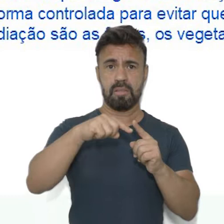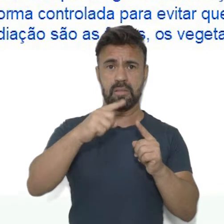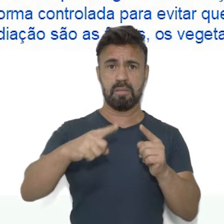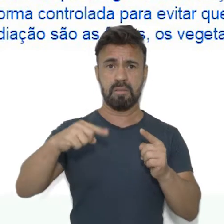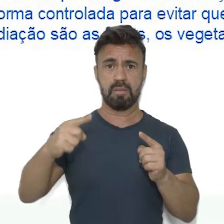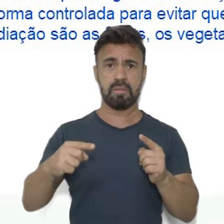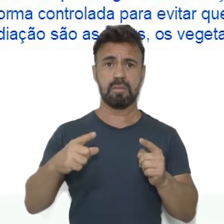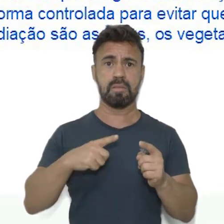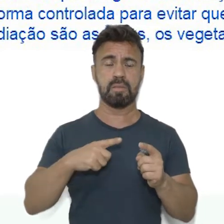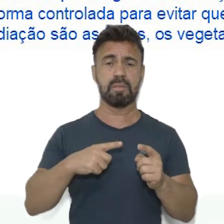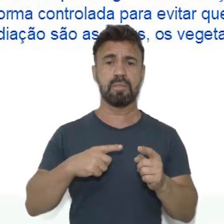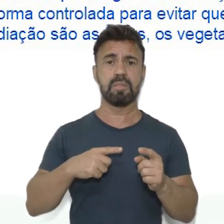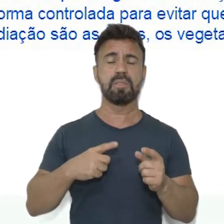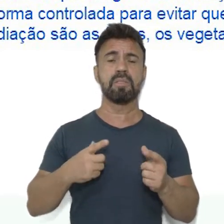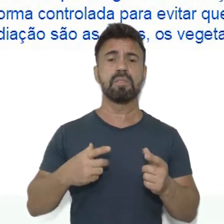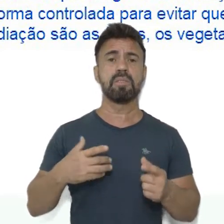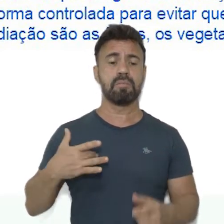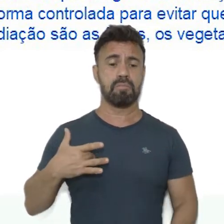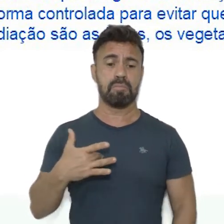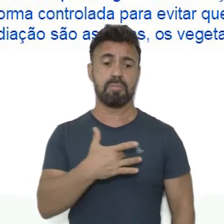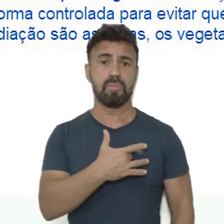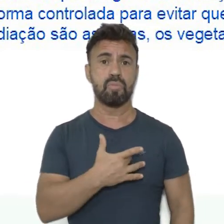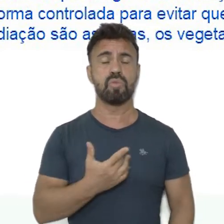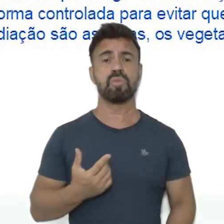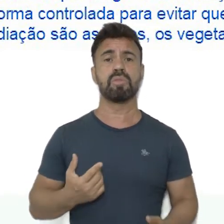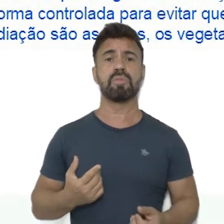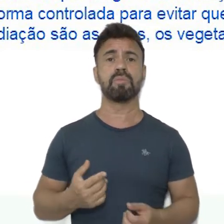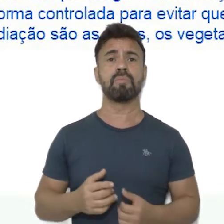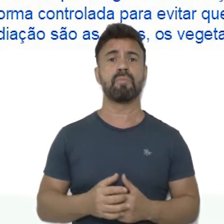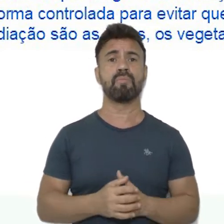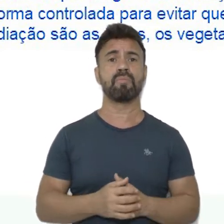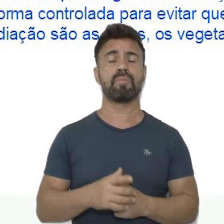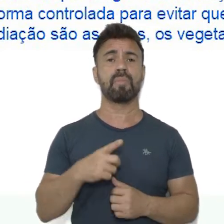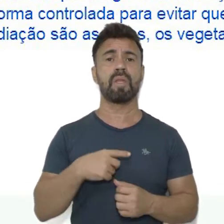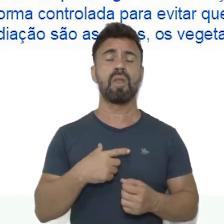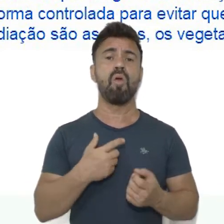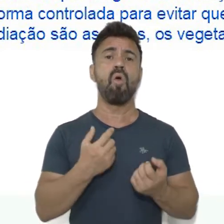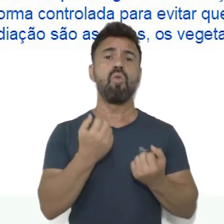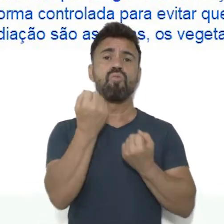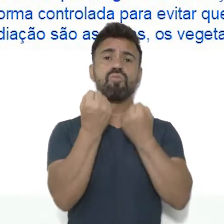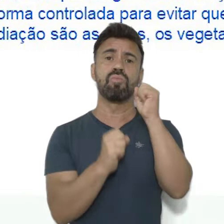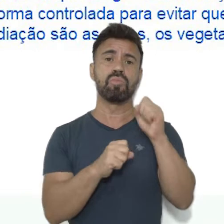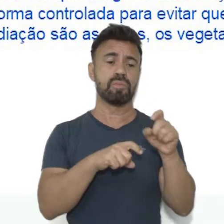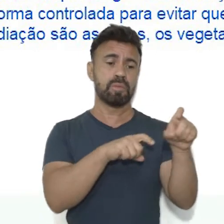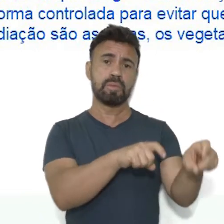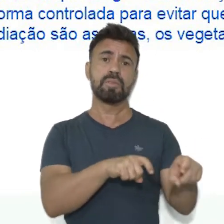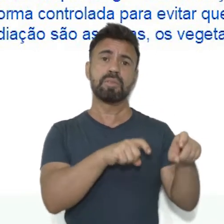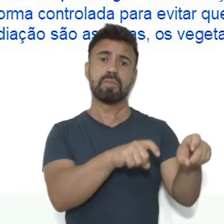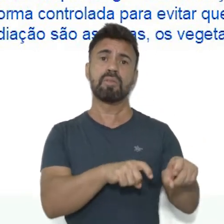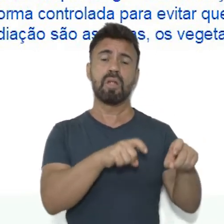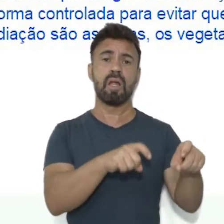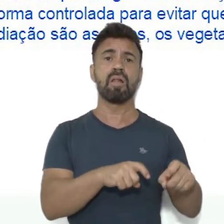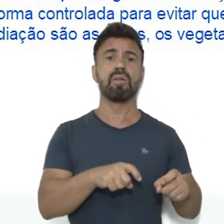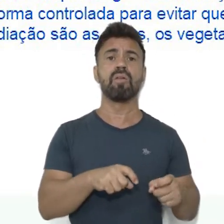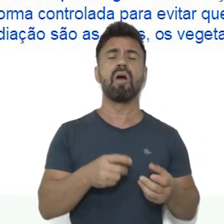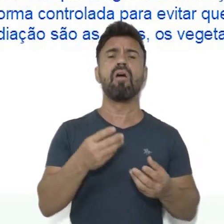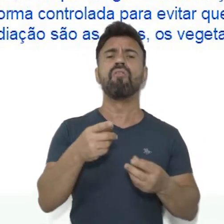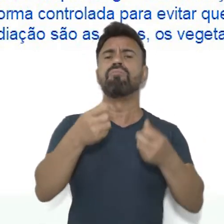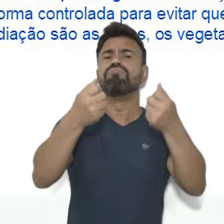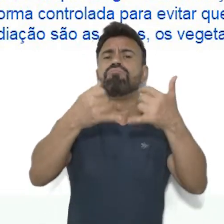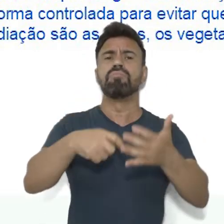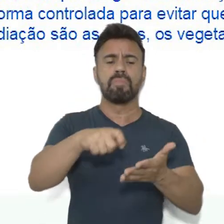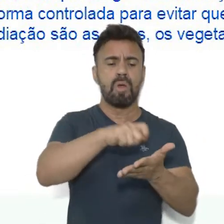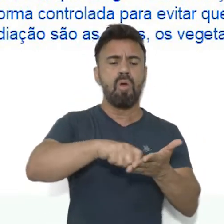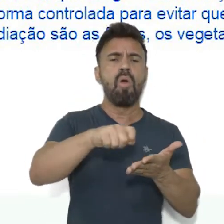envolve nossa saúde, como na indústria da agricultura. Pesquise e escreva como a